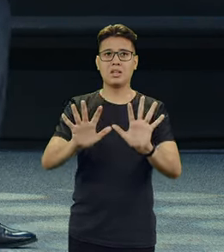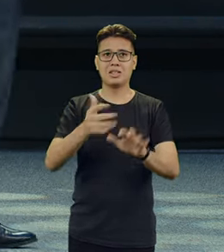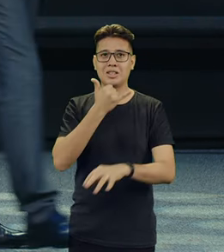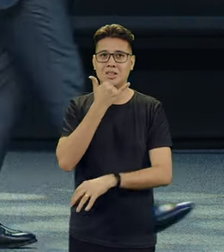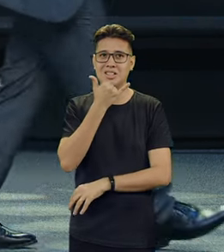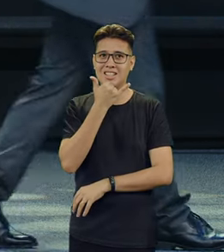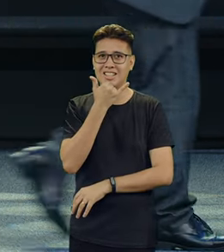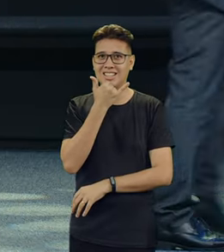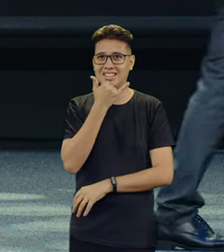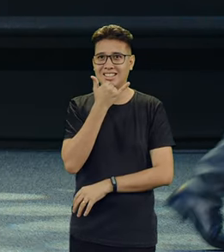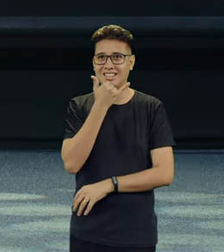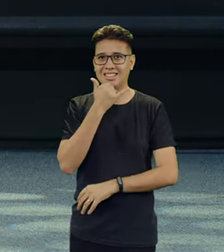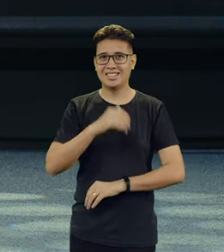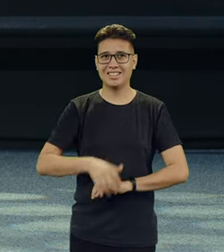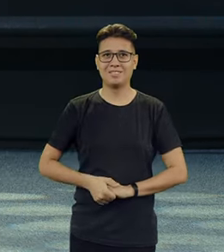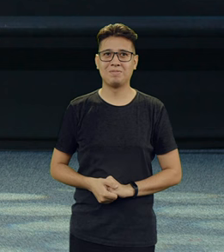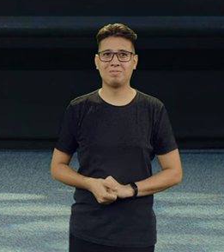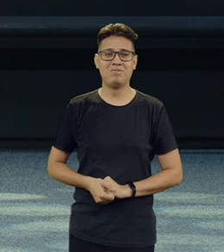Desculpa.